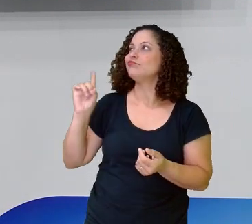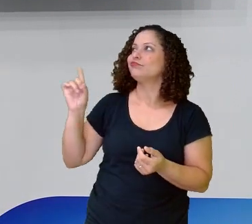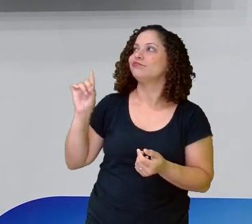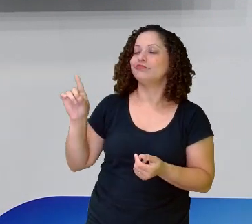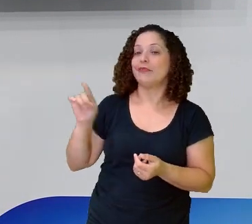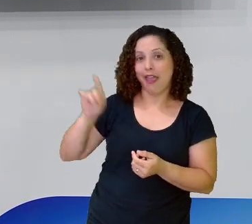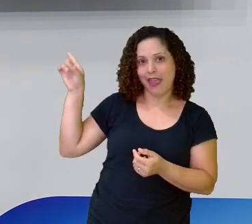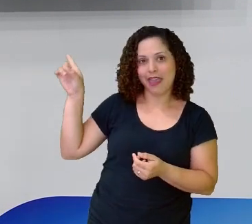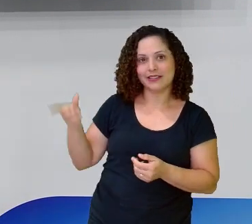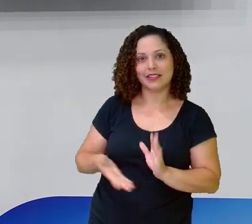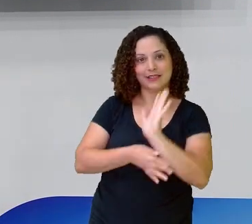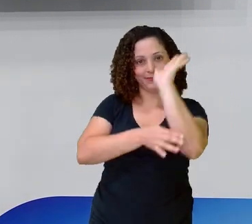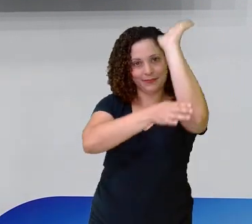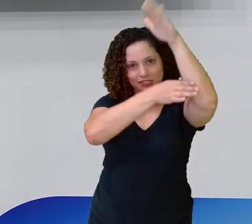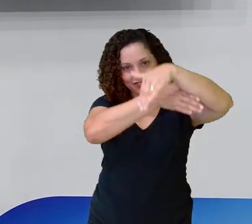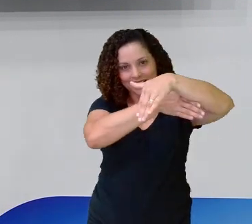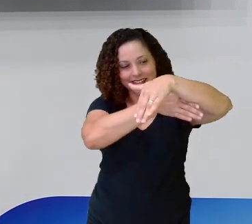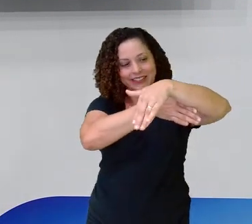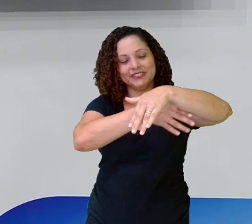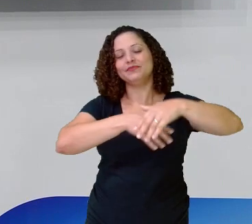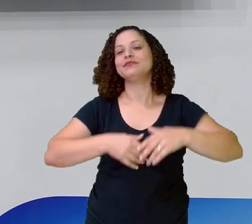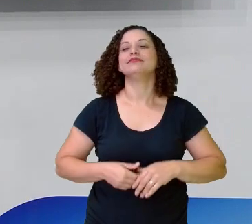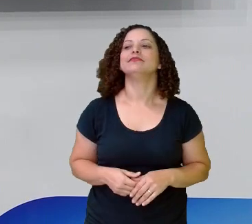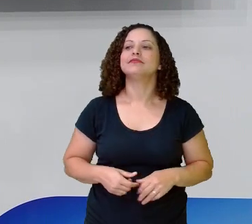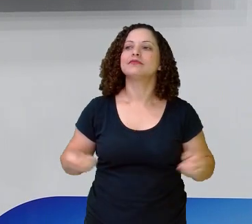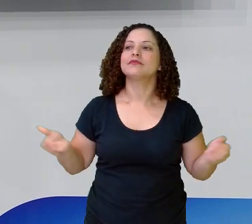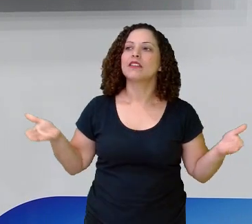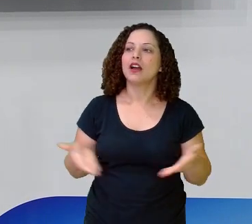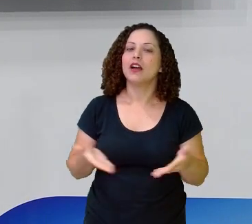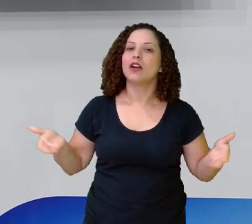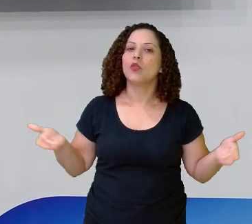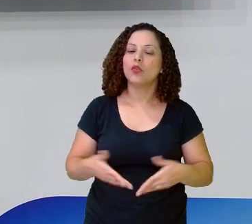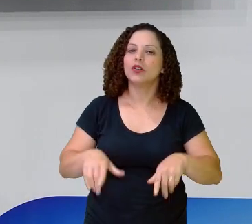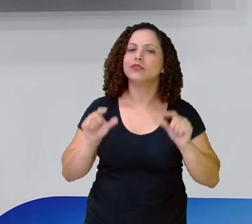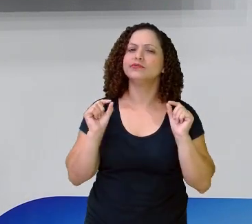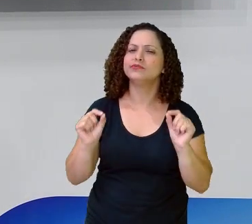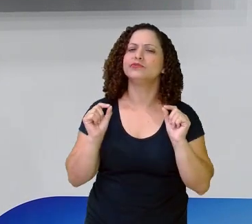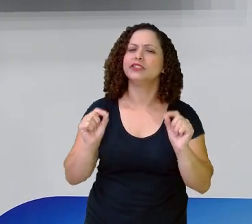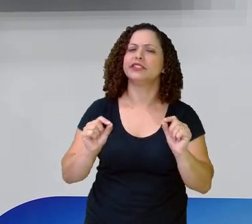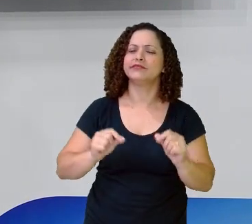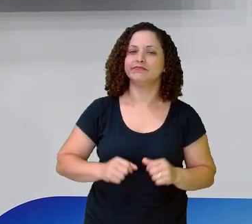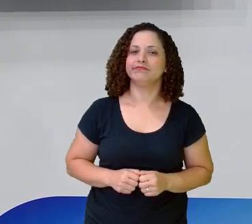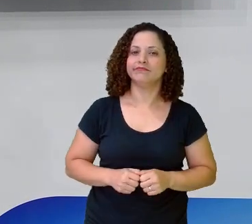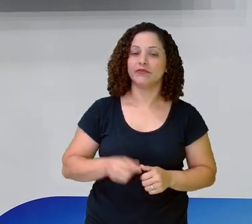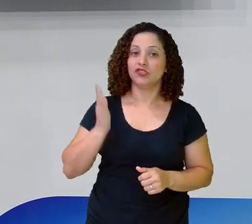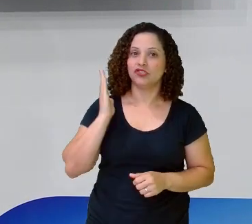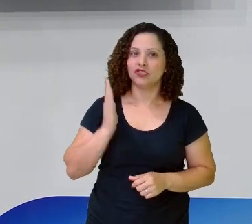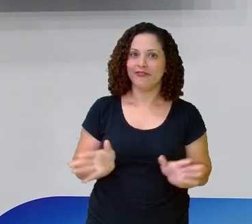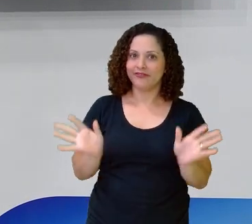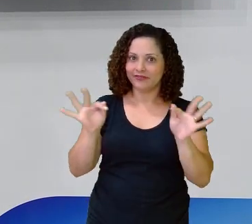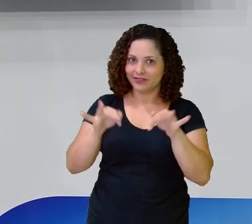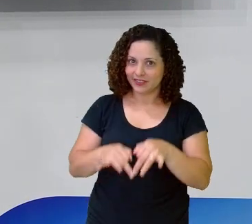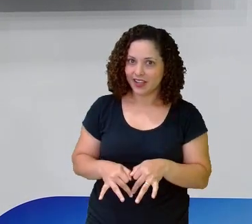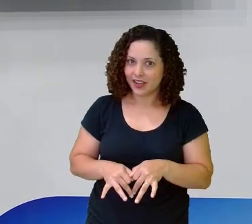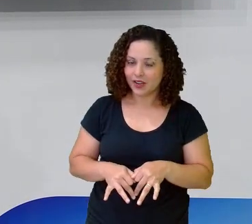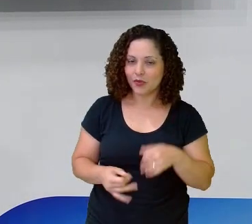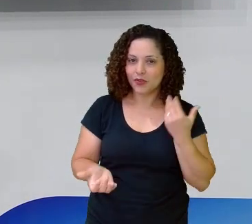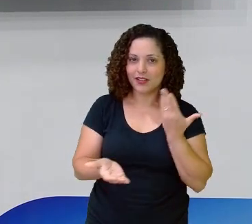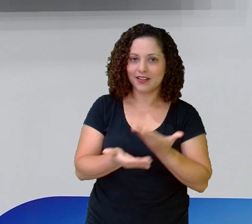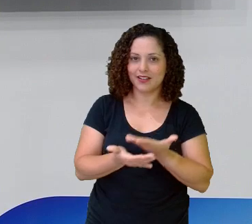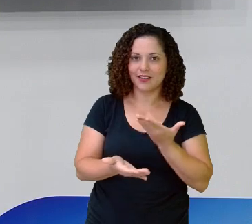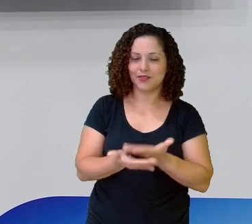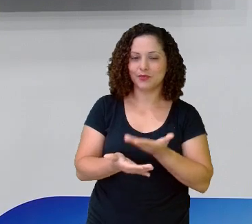de basquete, beleza? E agora eu já vou para a hora do registro, né? Porque a gente já está chegando ao final da